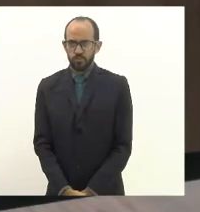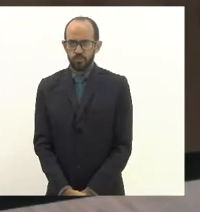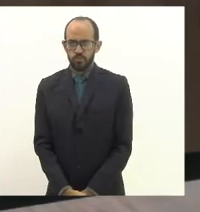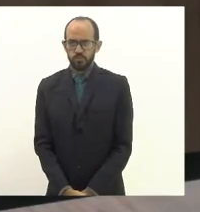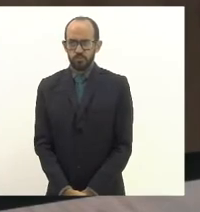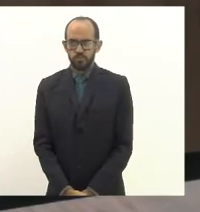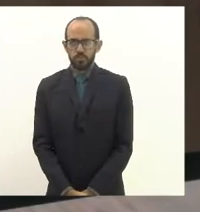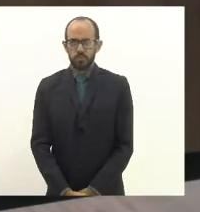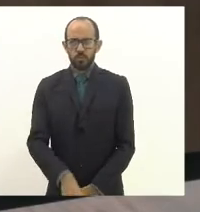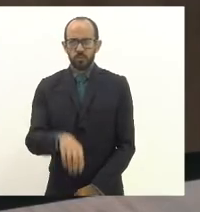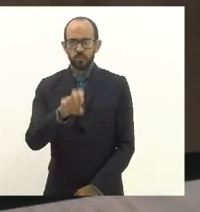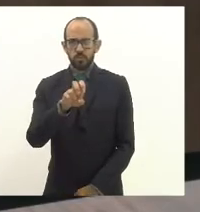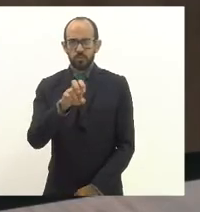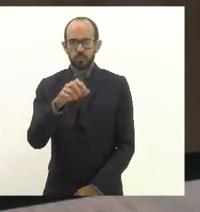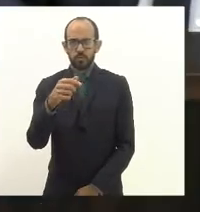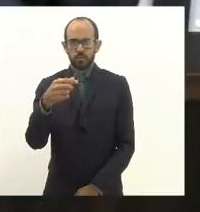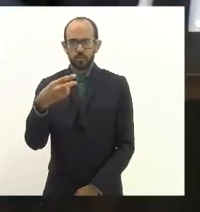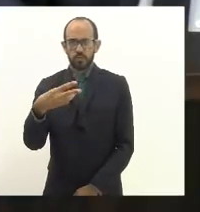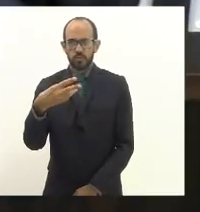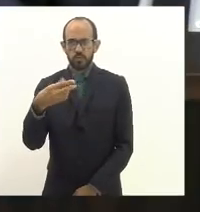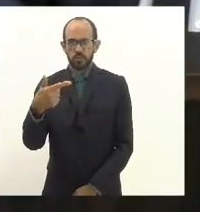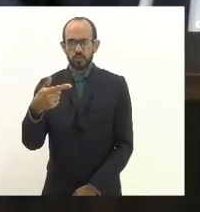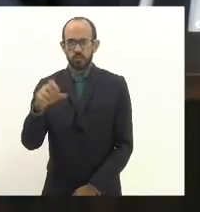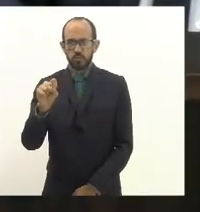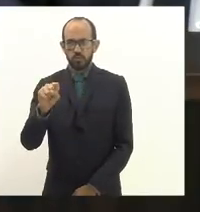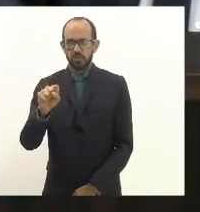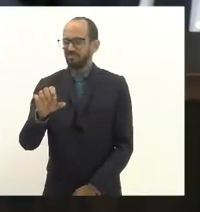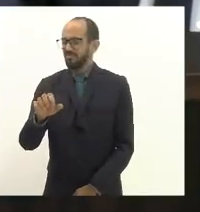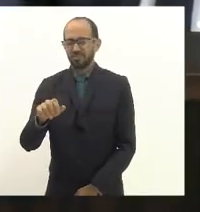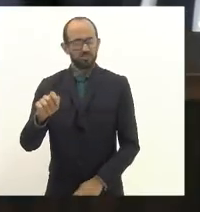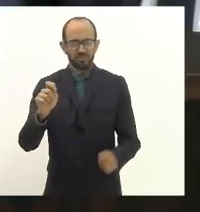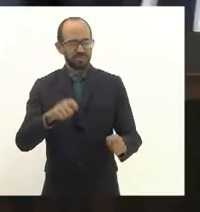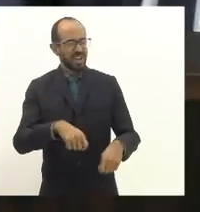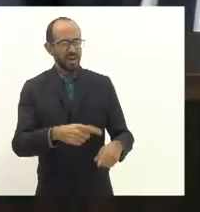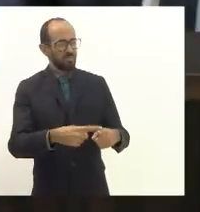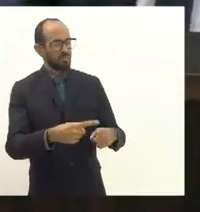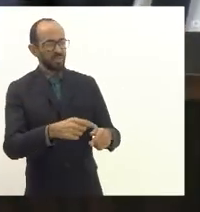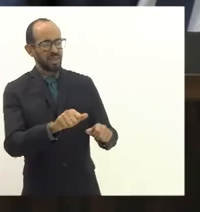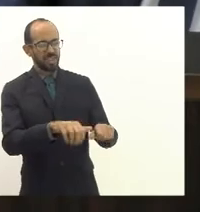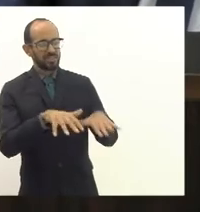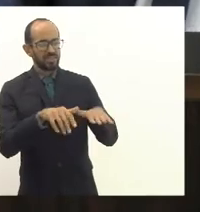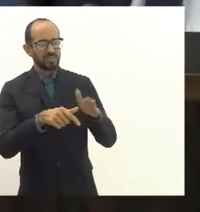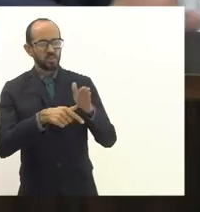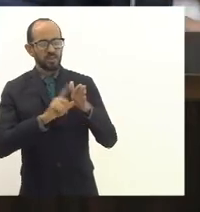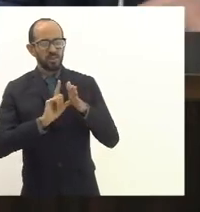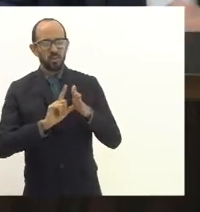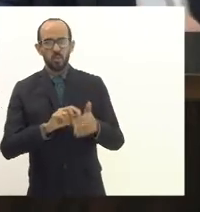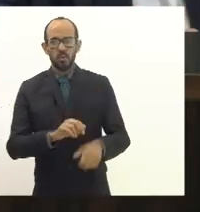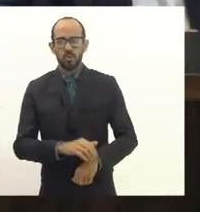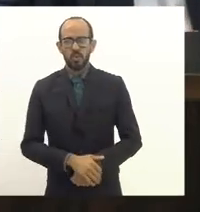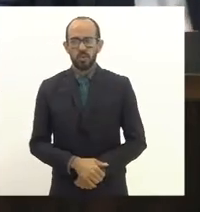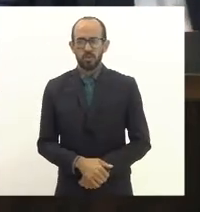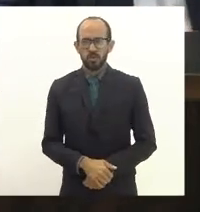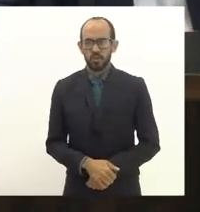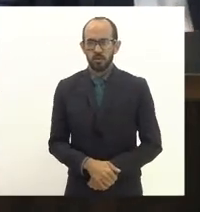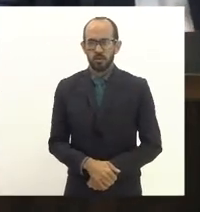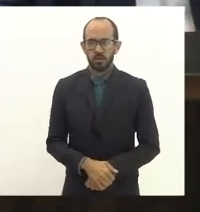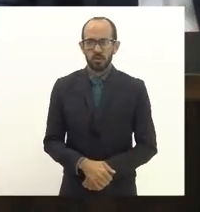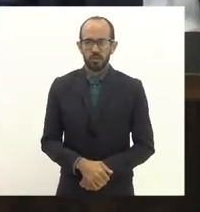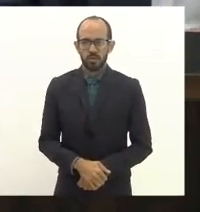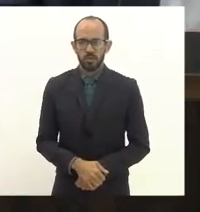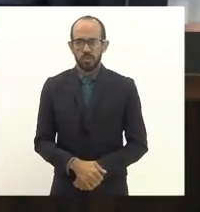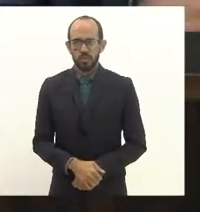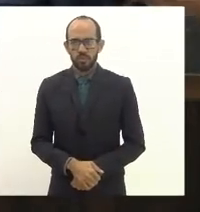É o 5328. Mas é porque é da sessão anterior. A sessão já não, fechou. Foi o último peraí. Agora. Um instante só,